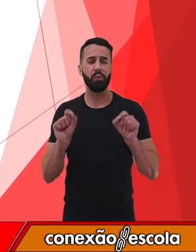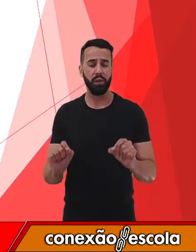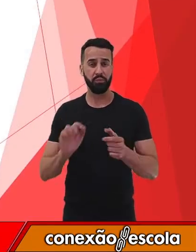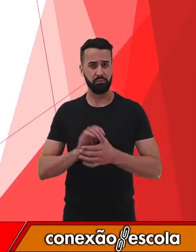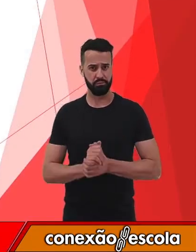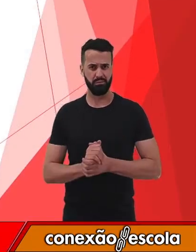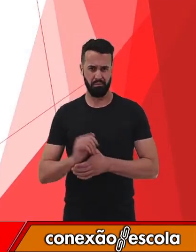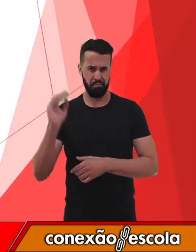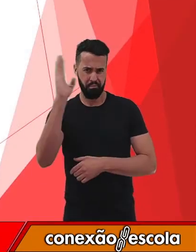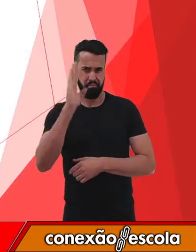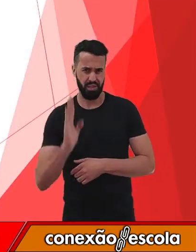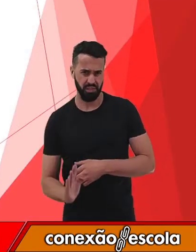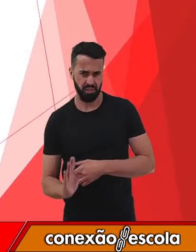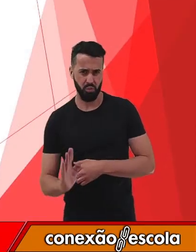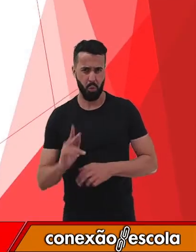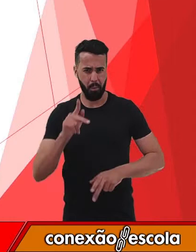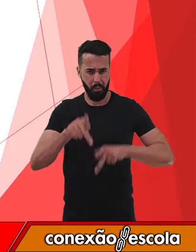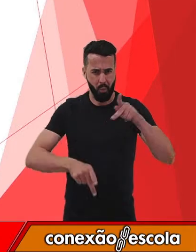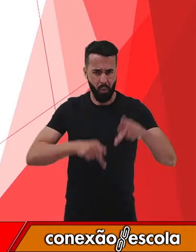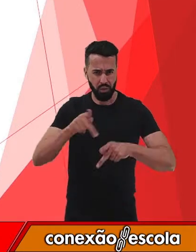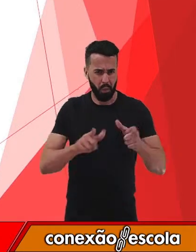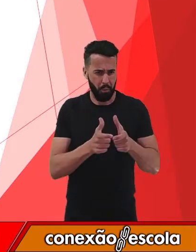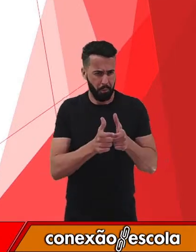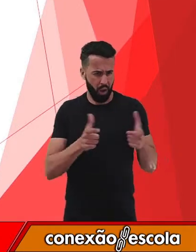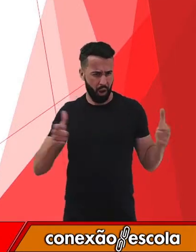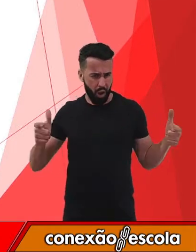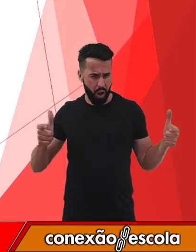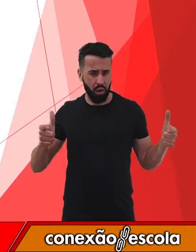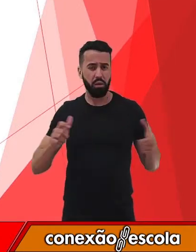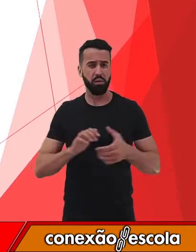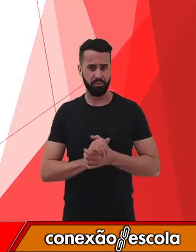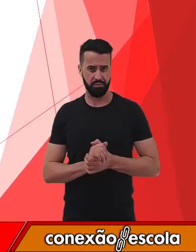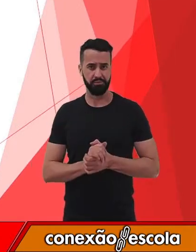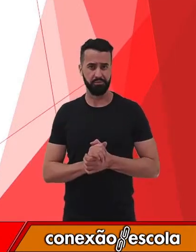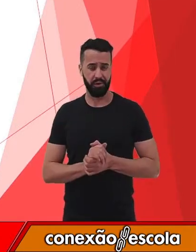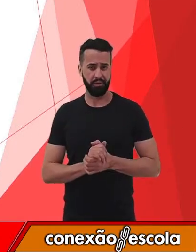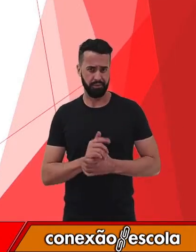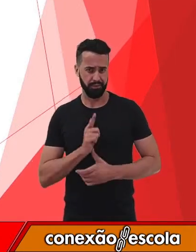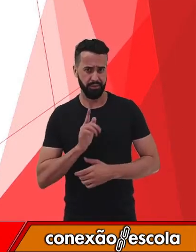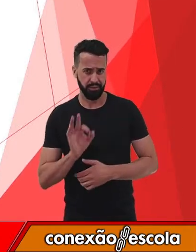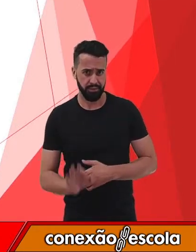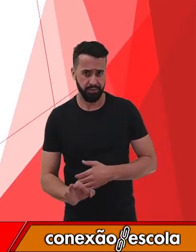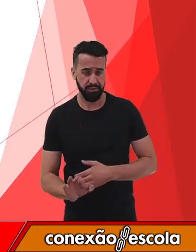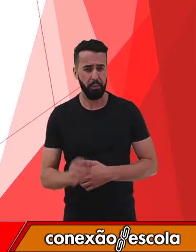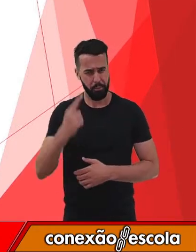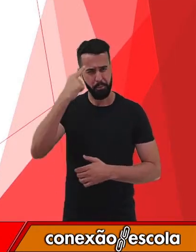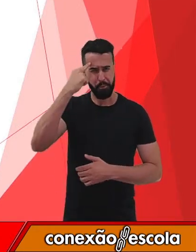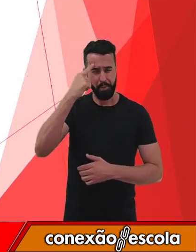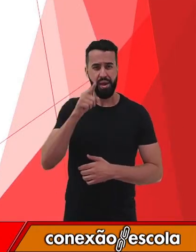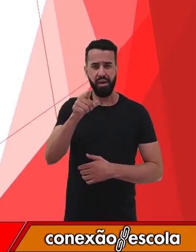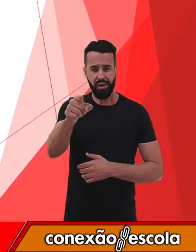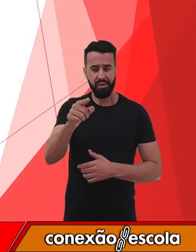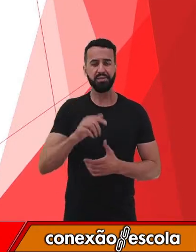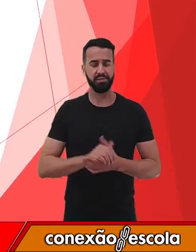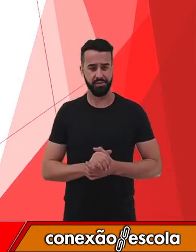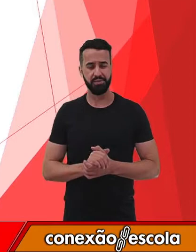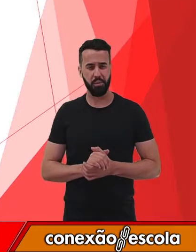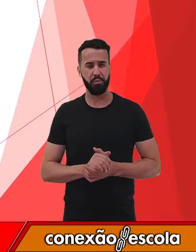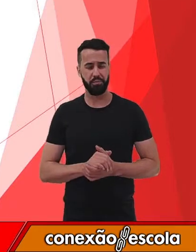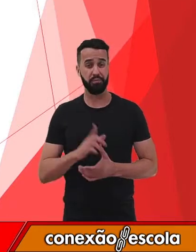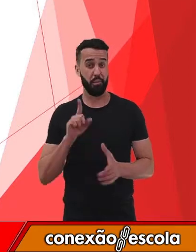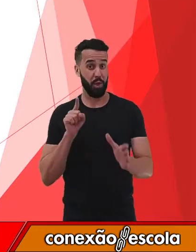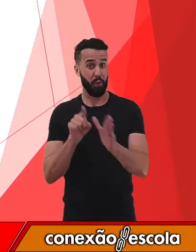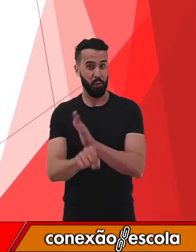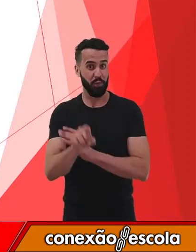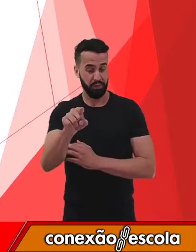um país populoso e bem povoado? Pensa aí, meu bom. Guarda essa pergunta aí no seu coração que